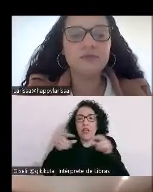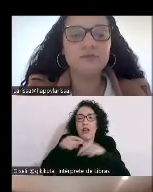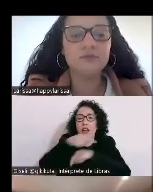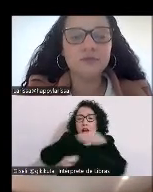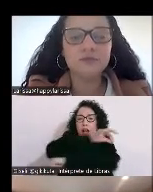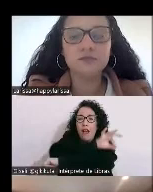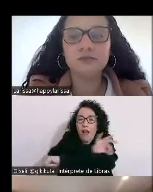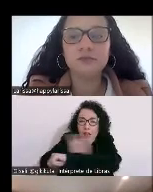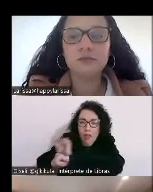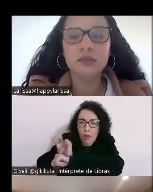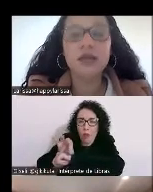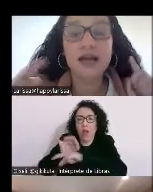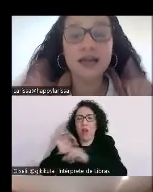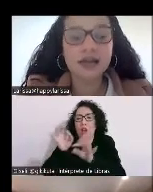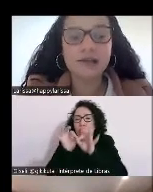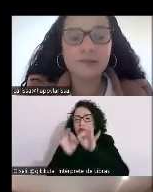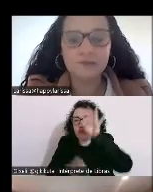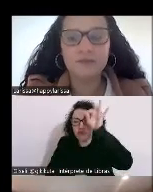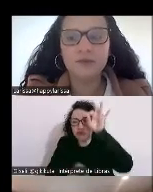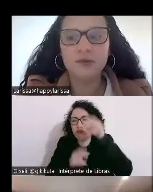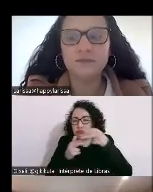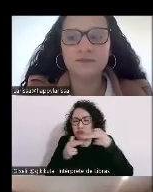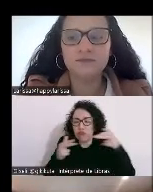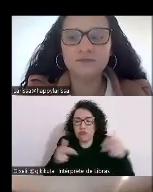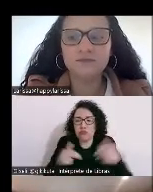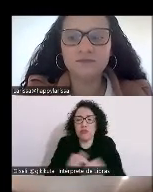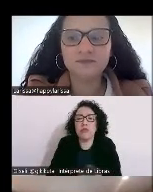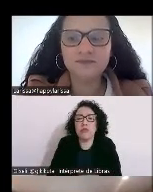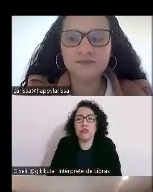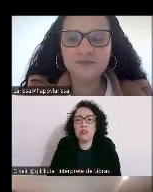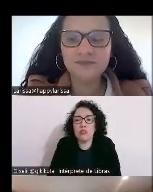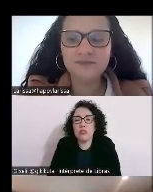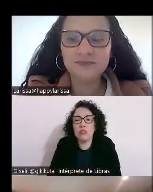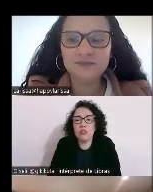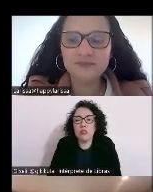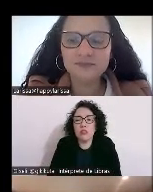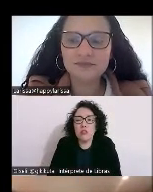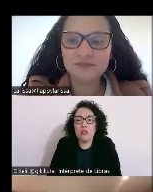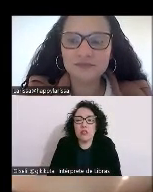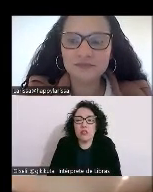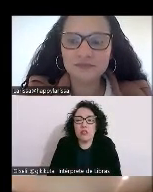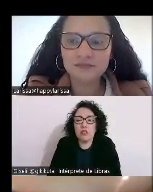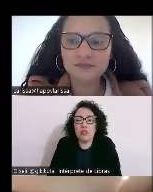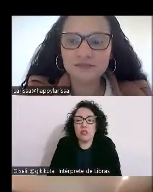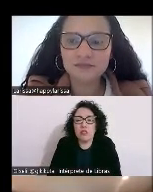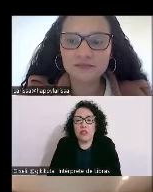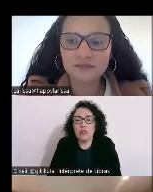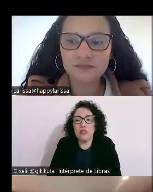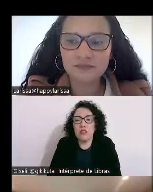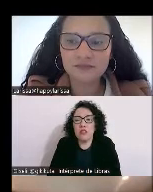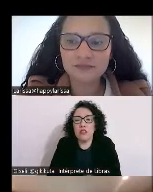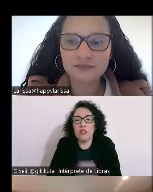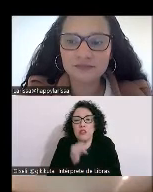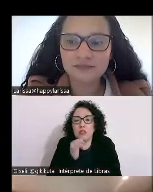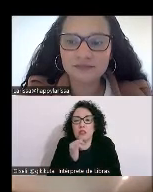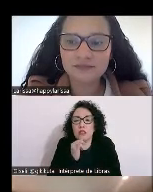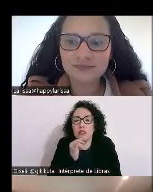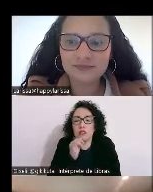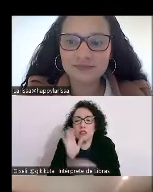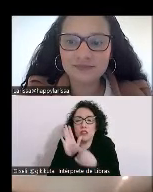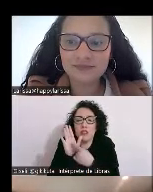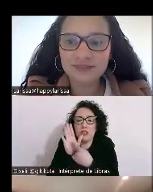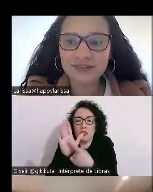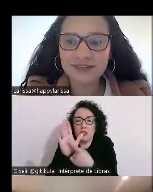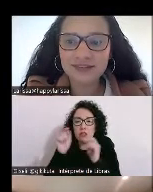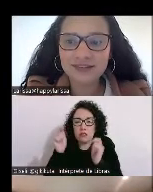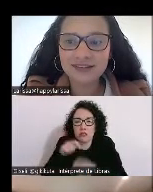ampere. I have one of those instruments here just to show you. This is a blood pressure instrument